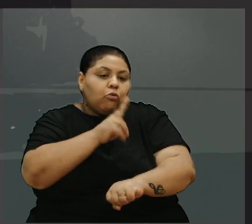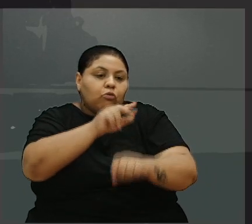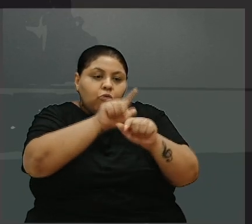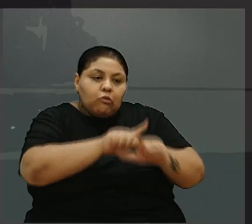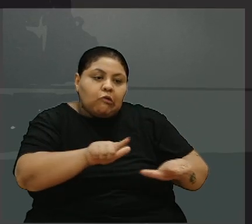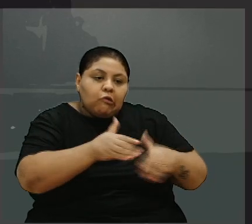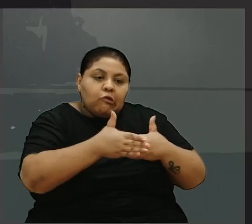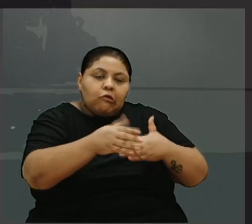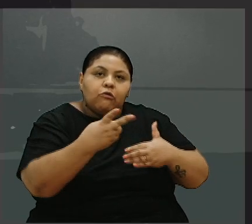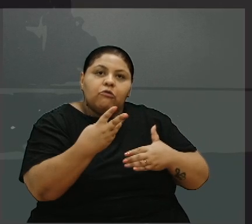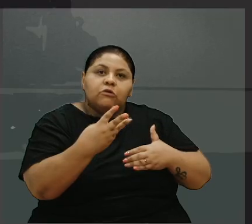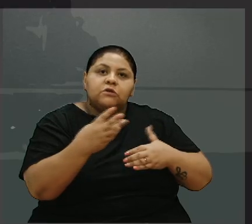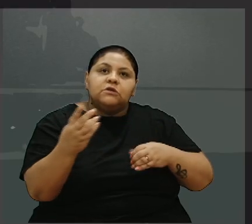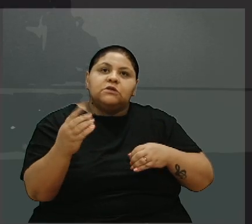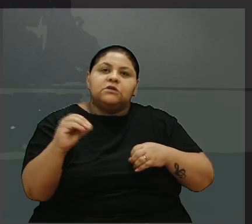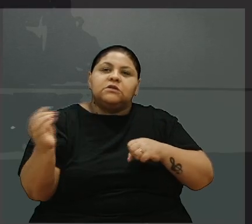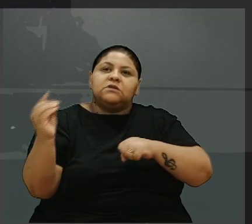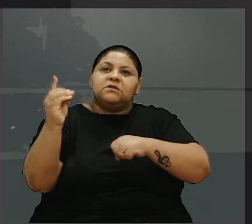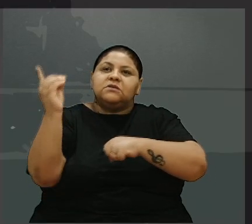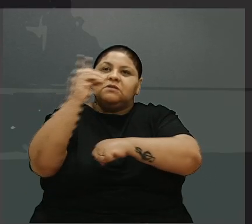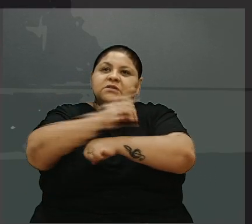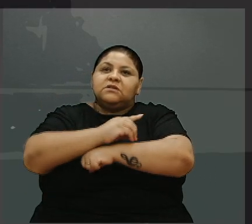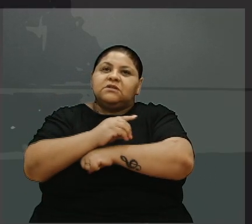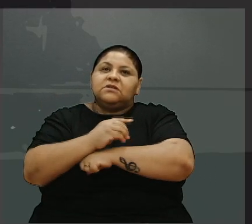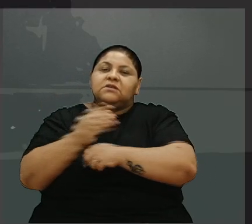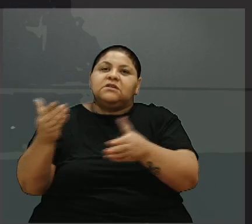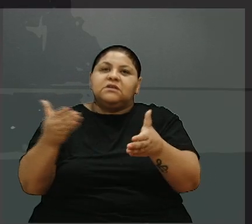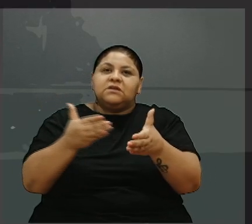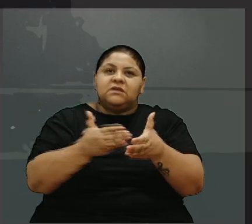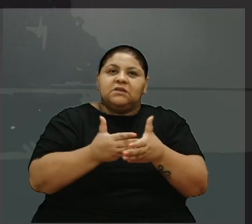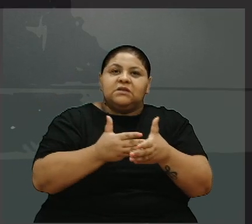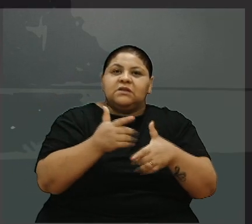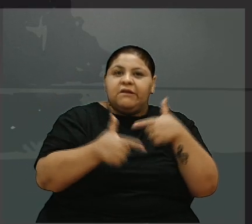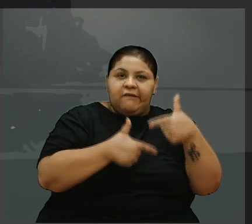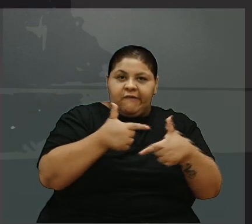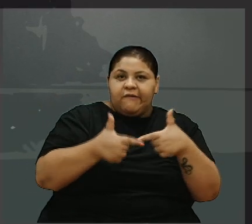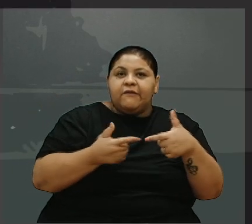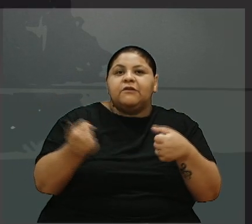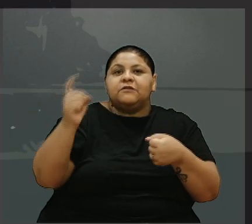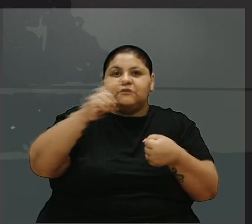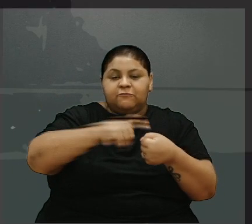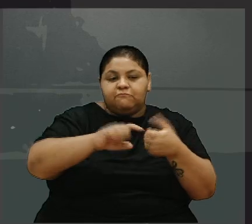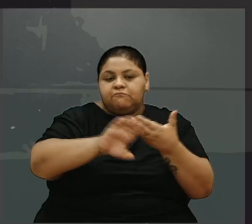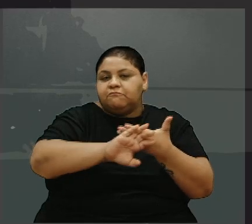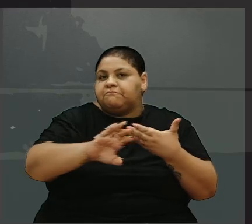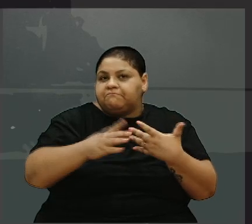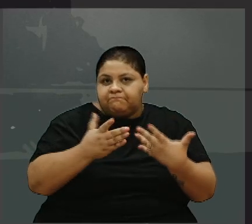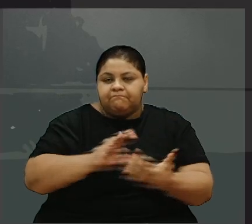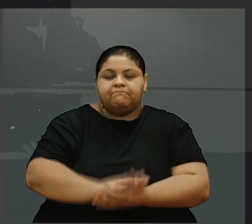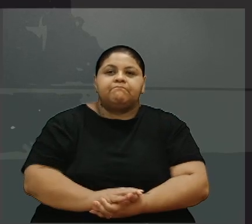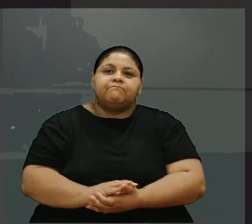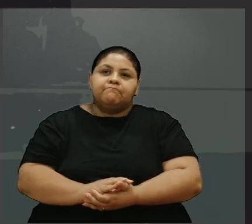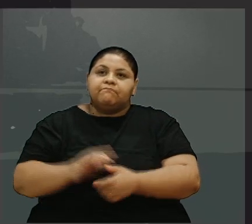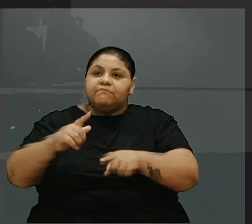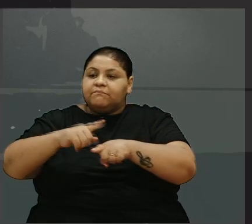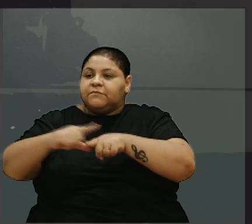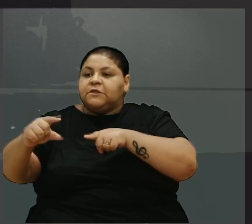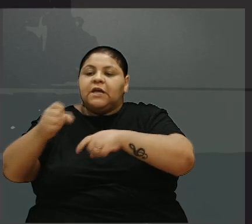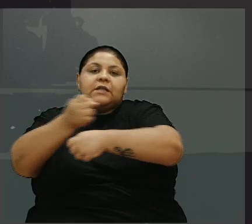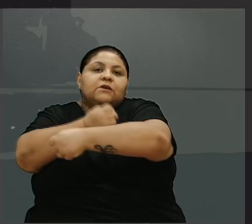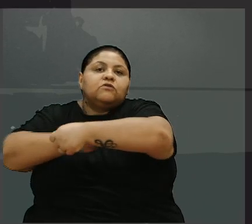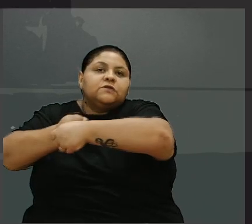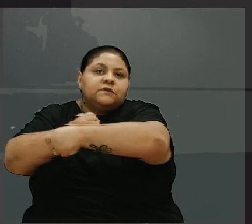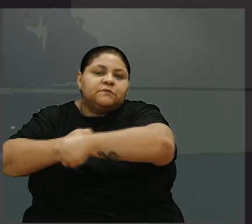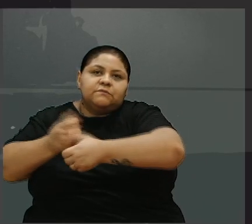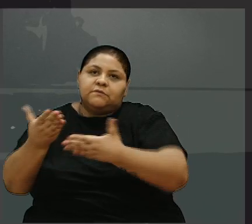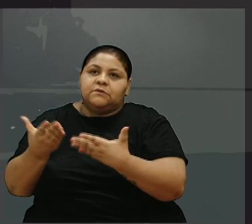durante 30 dias, até que aquele trabalhador seja novamente voltado da sua licença. Quando sai o pessoal da cozinha,